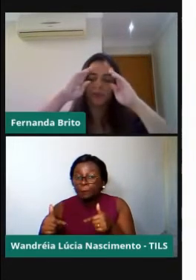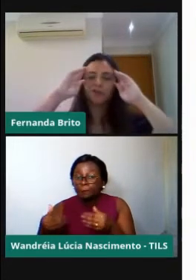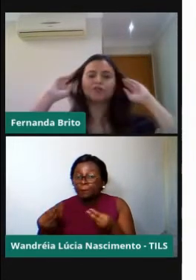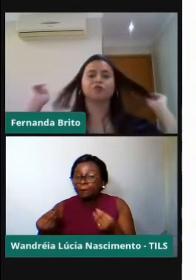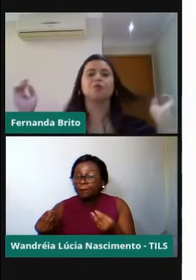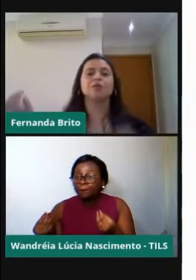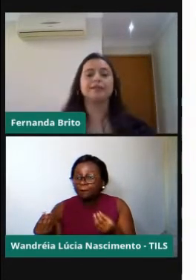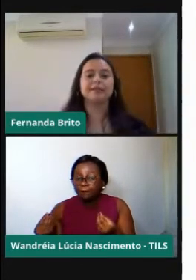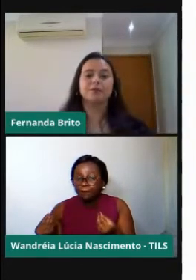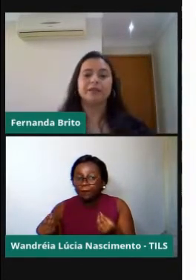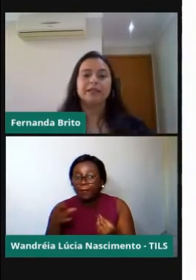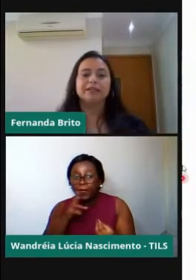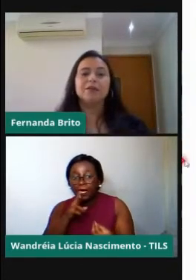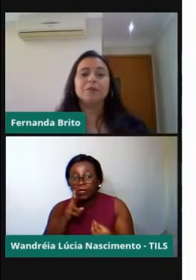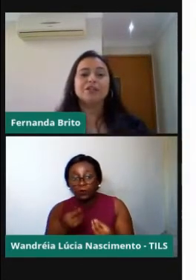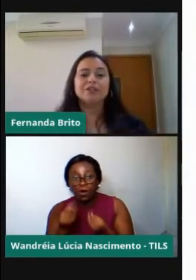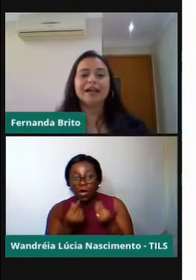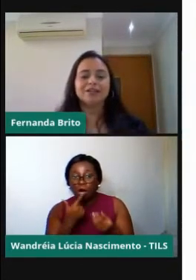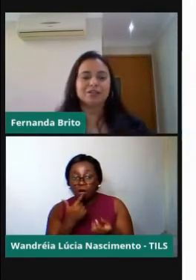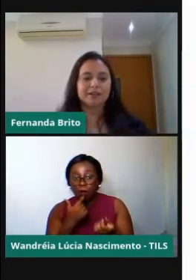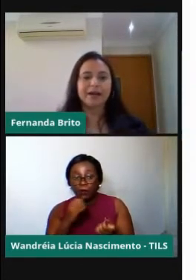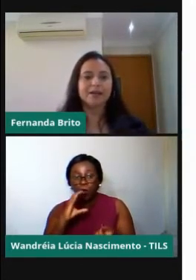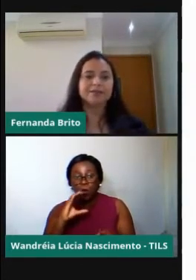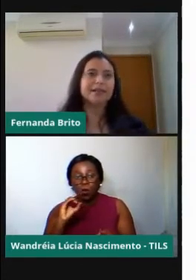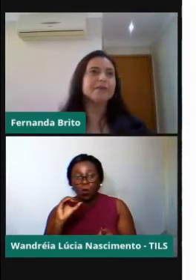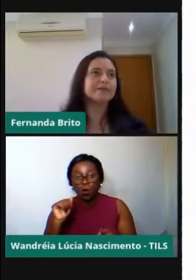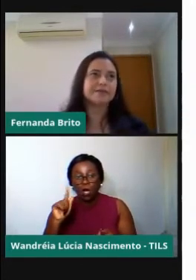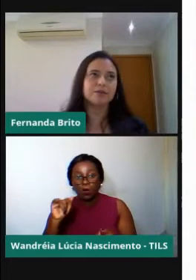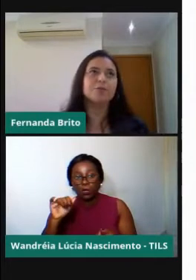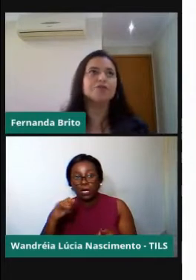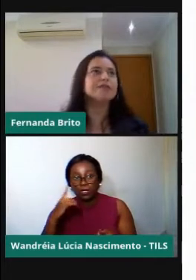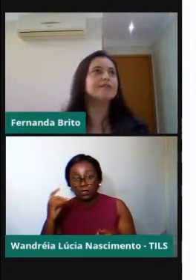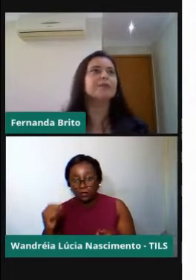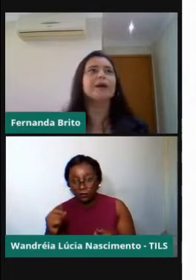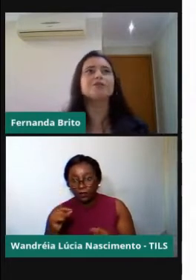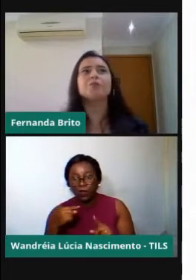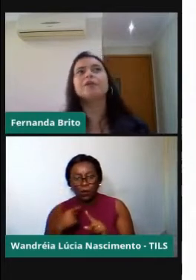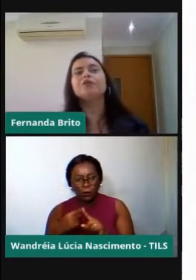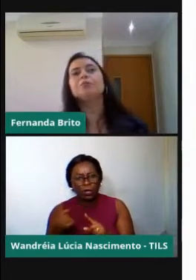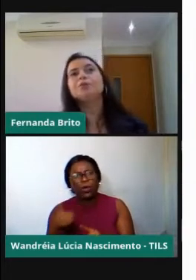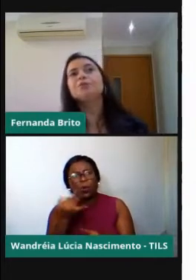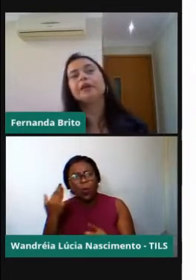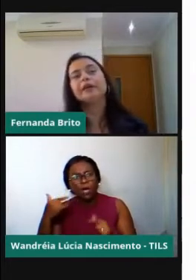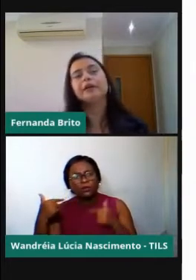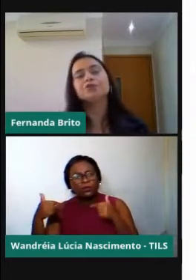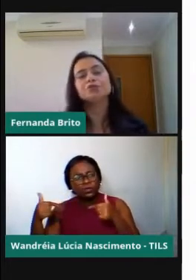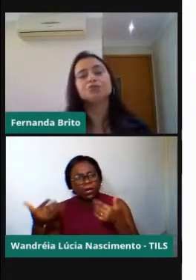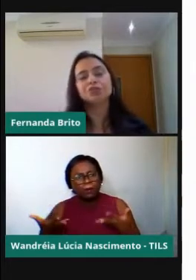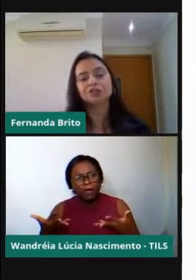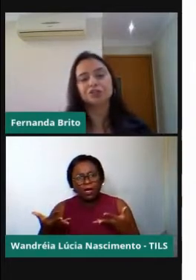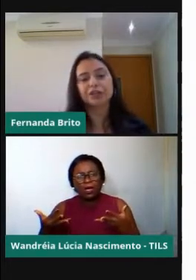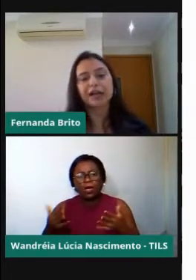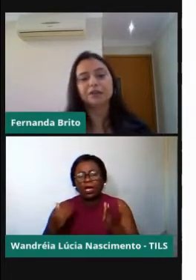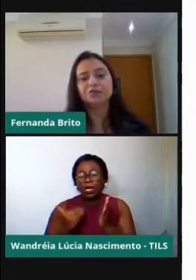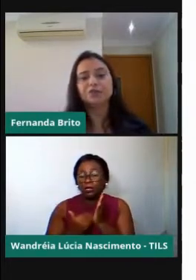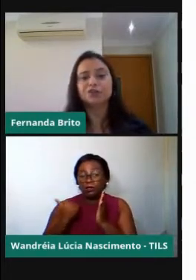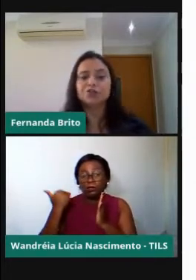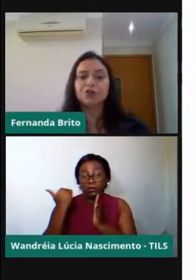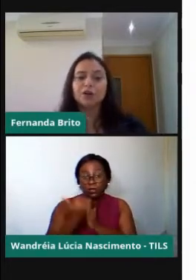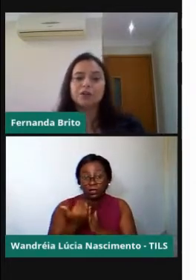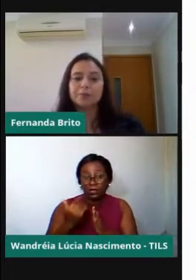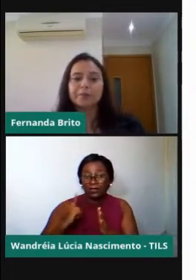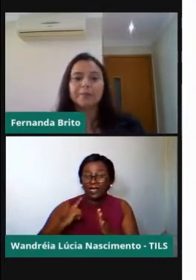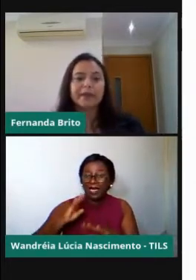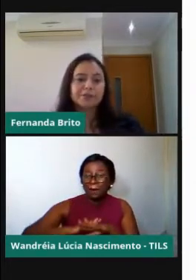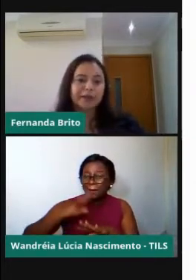sobre a resposta de coagulação. Então, a quantidade de trabalhos é imensa. Como eu disse, tem mais de 4.000 estudos registrados. Quando a